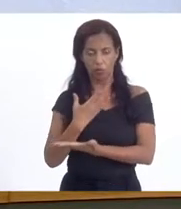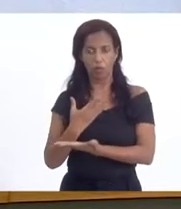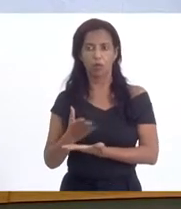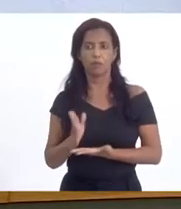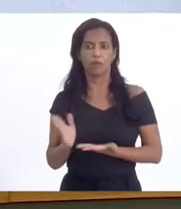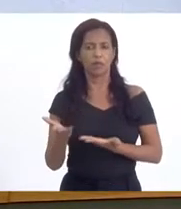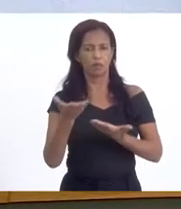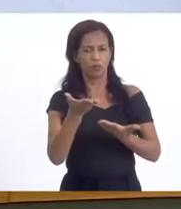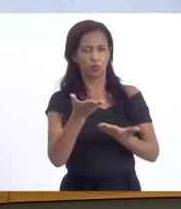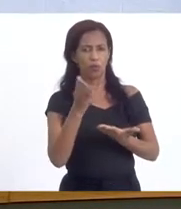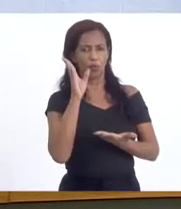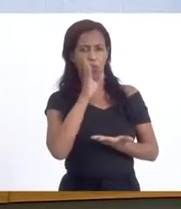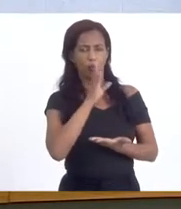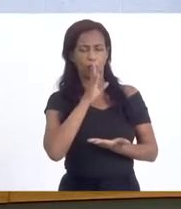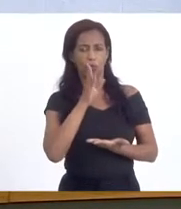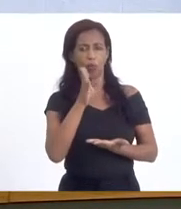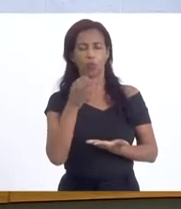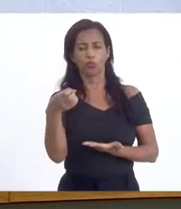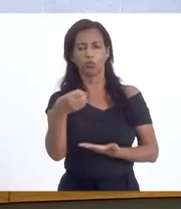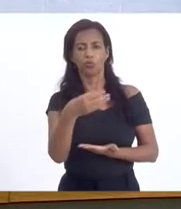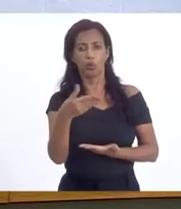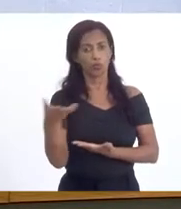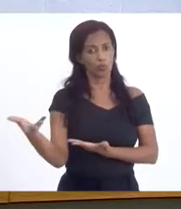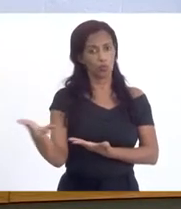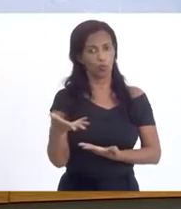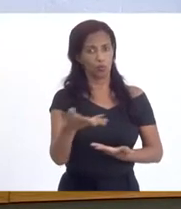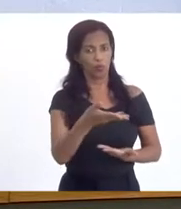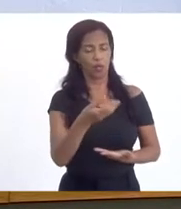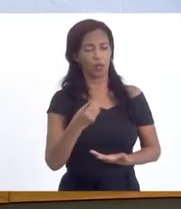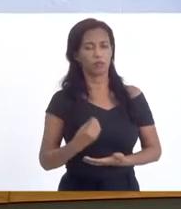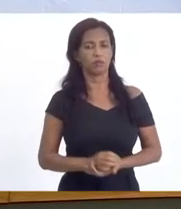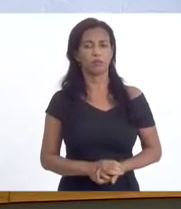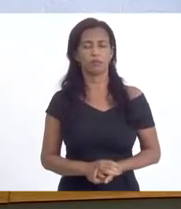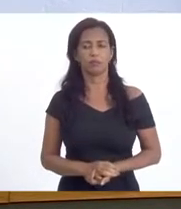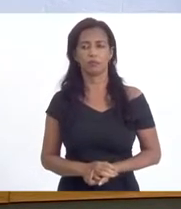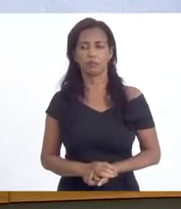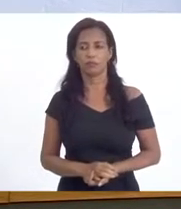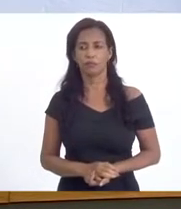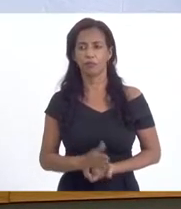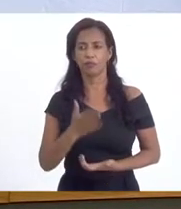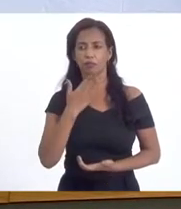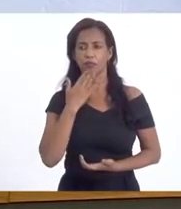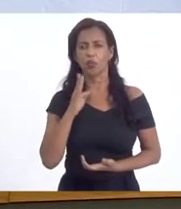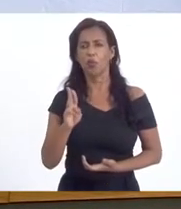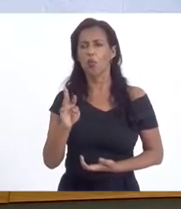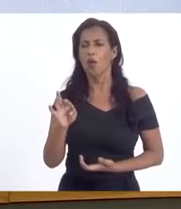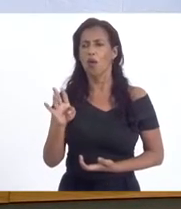passar brevemente aqui ainda os nossos convidados presentes. Eu vou pedir ao